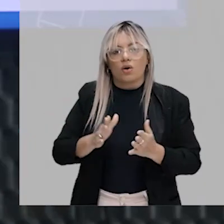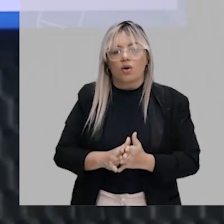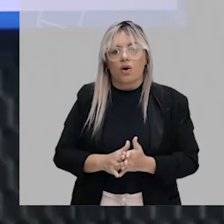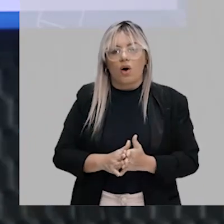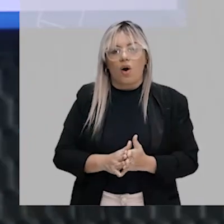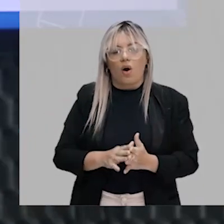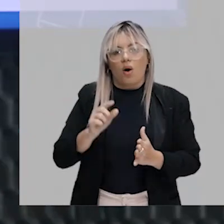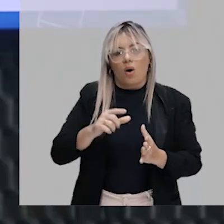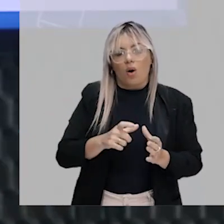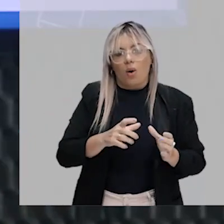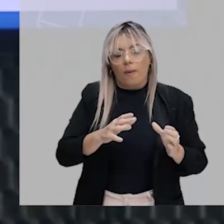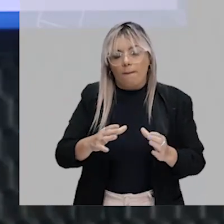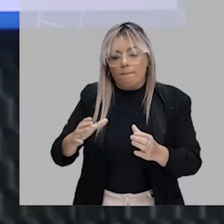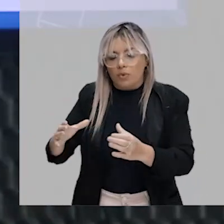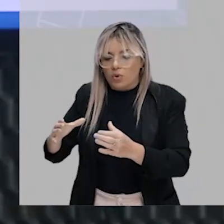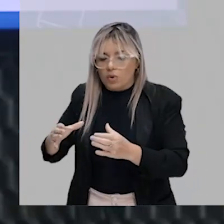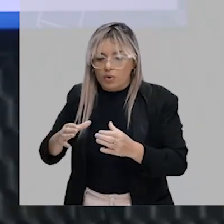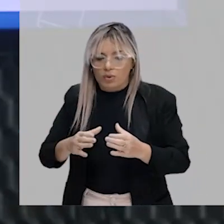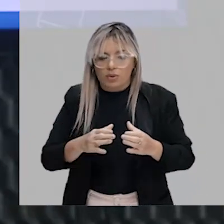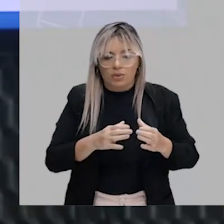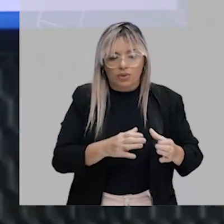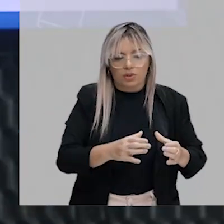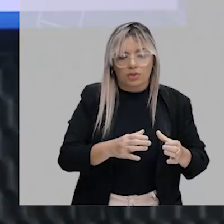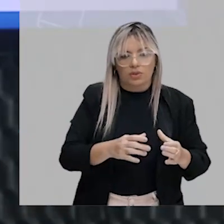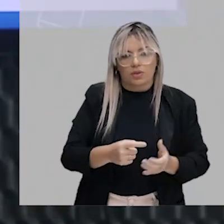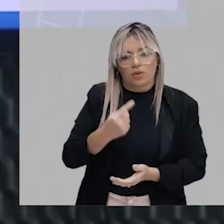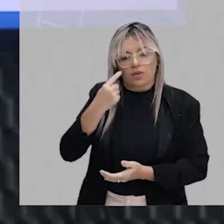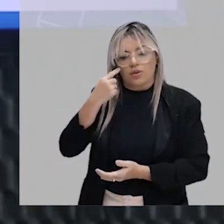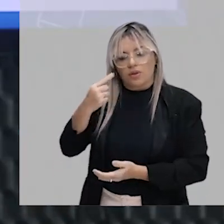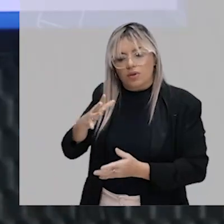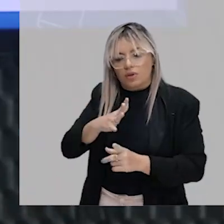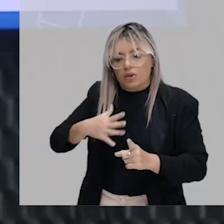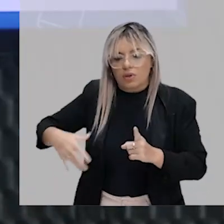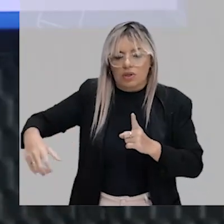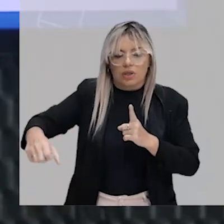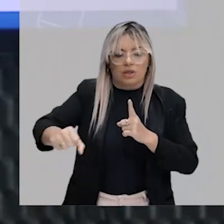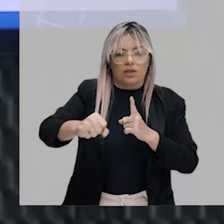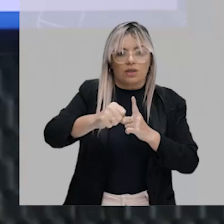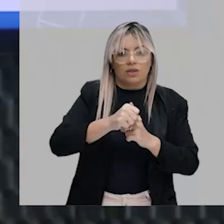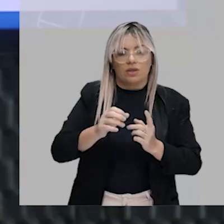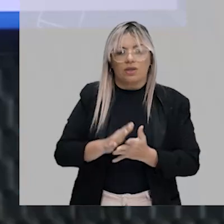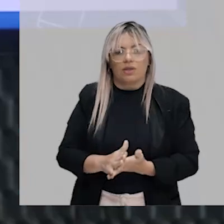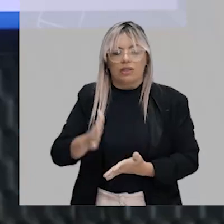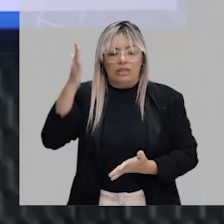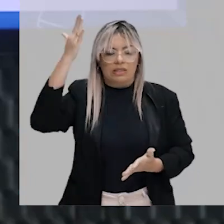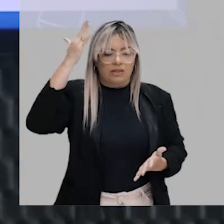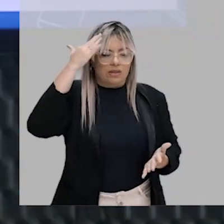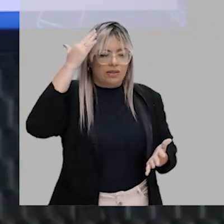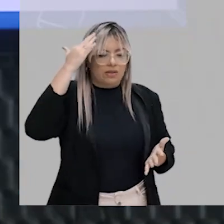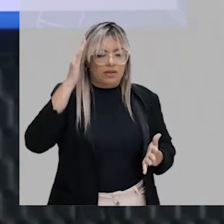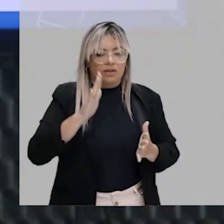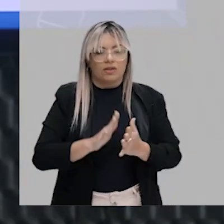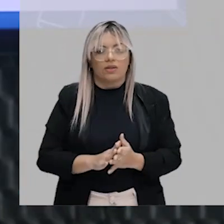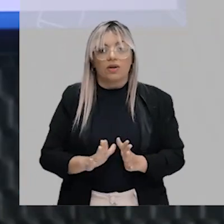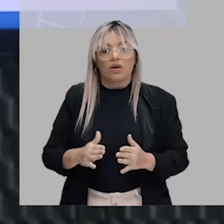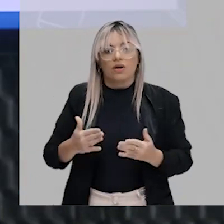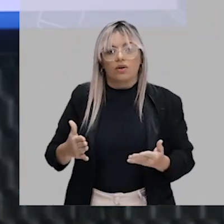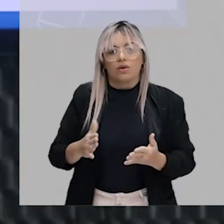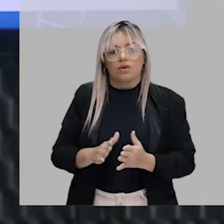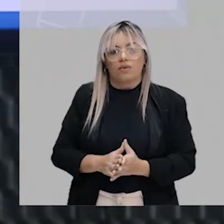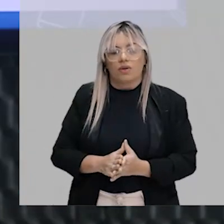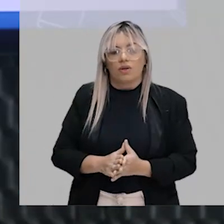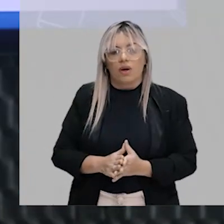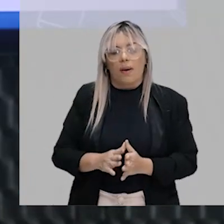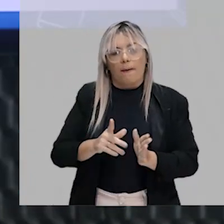órgãos. Se a visão da sociedade é organicista, é porque é uma visão que compreende a sociedade como se ela fosse um